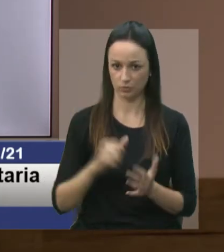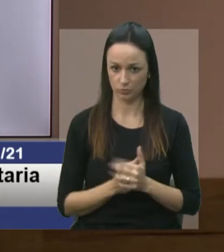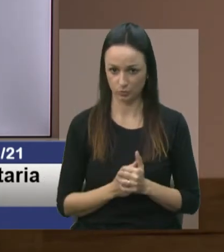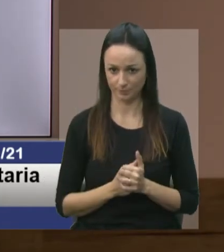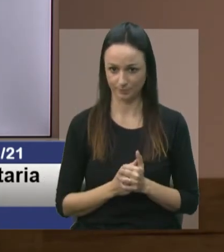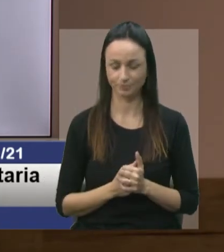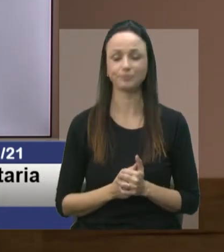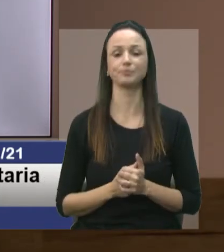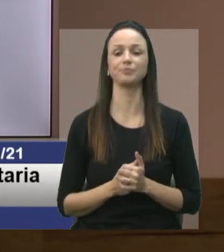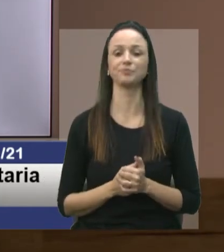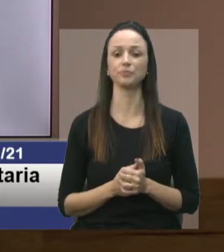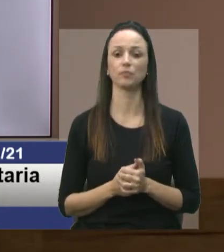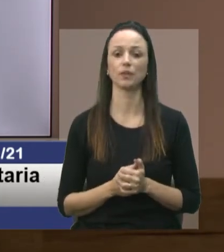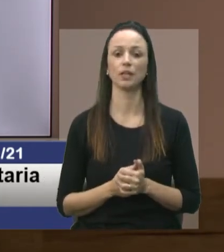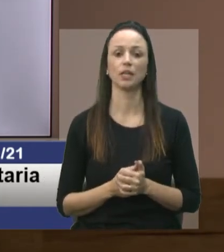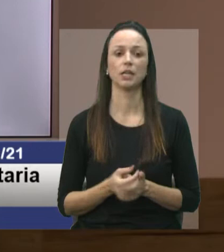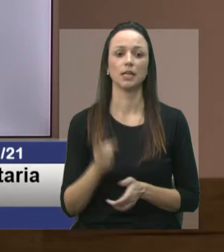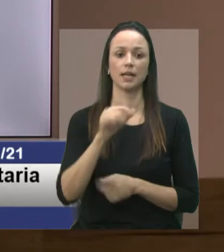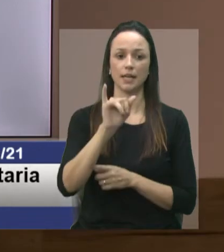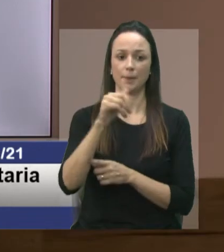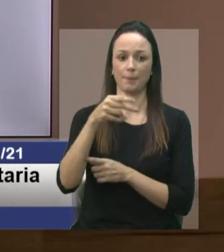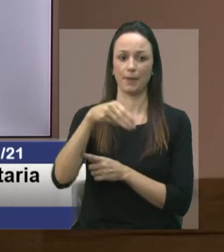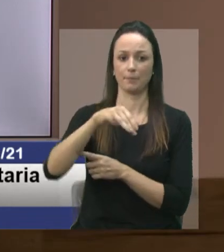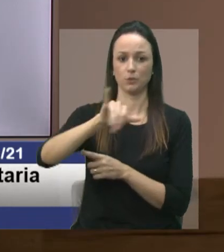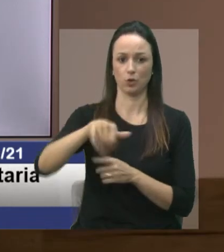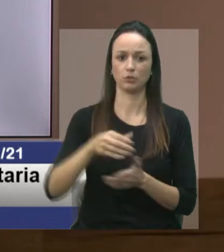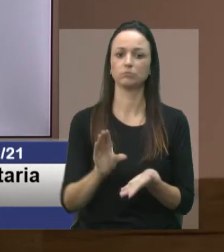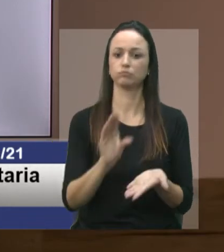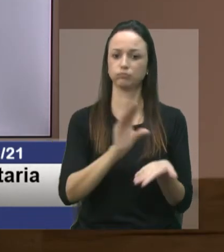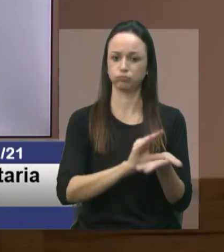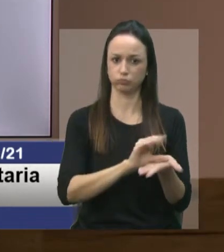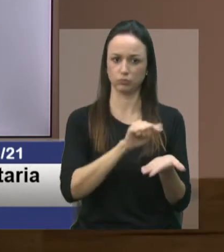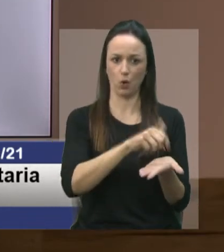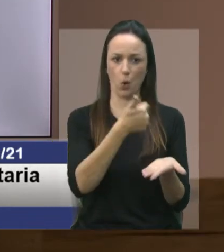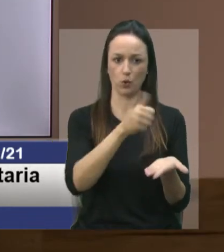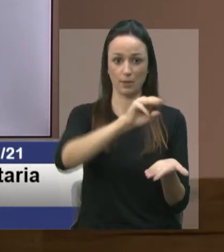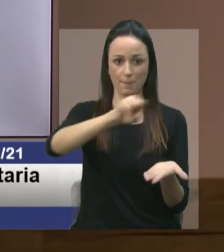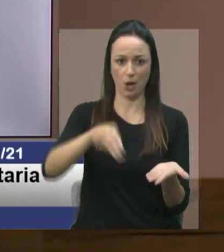R$ 238.709.374,03. O IPMJ empenhou no período